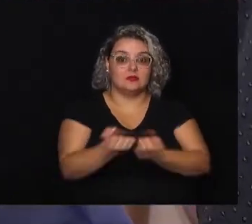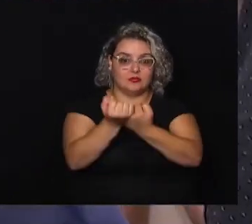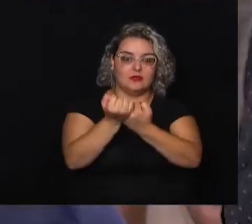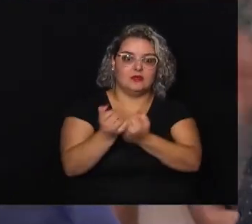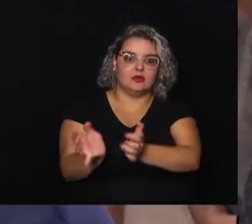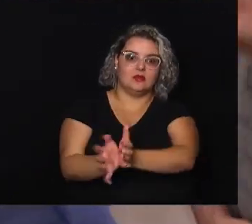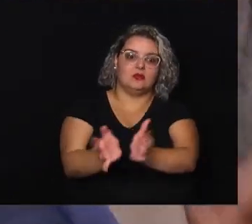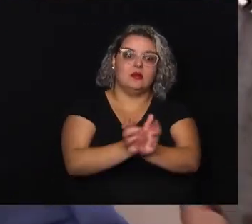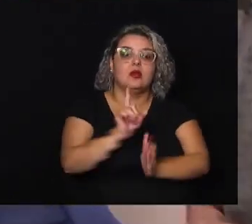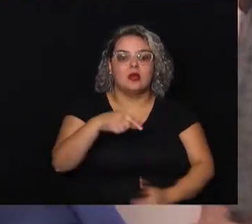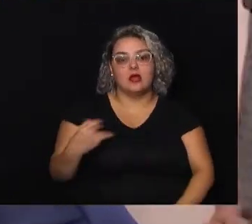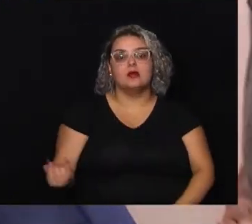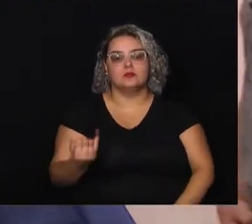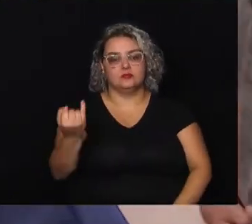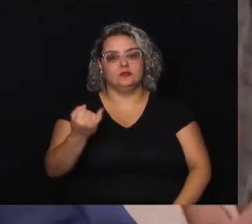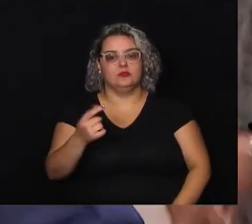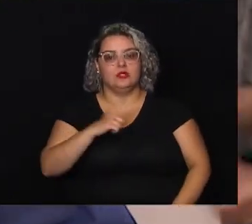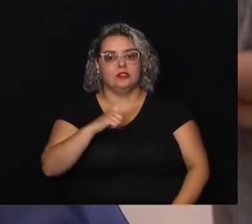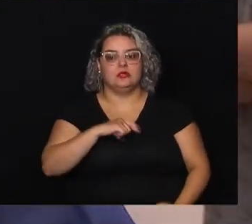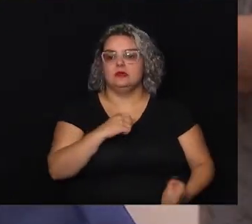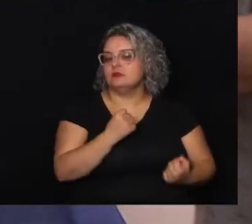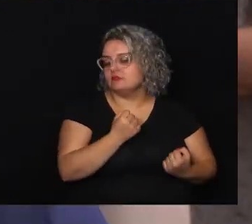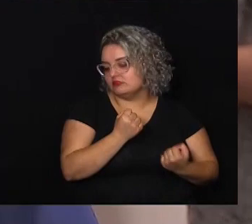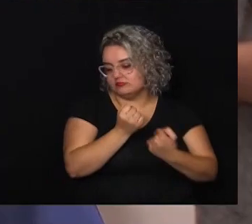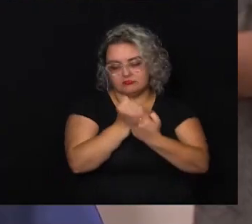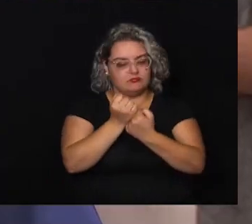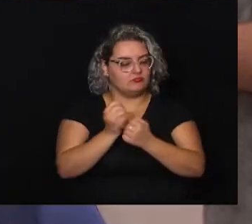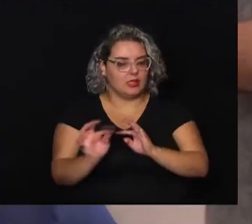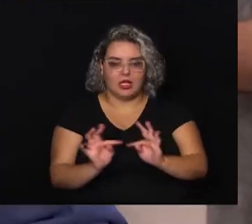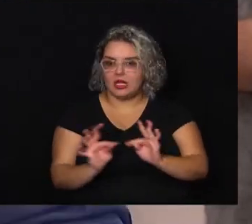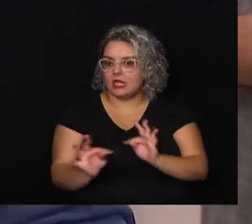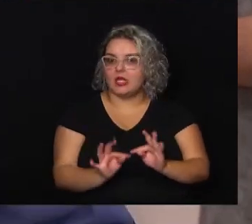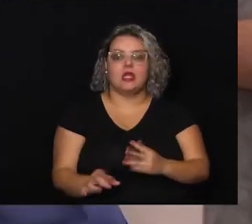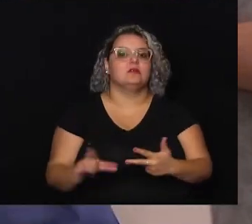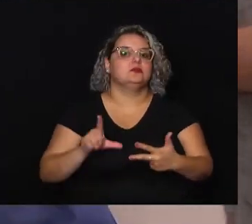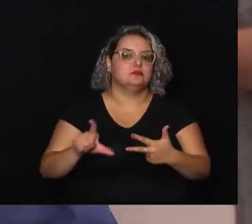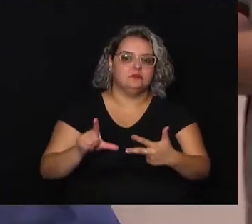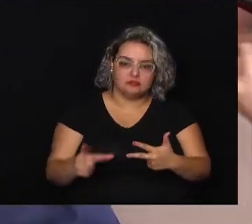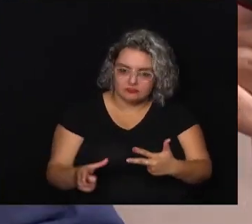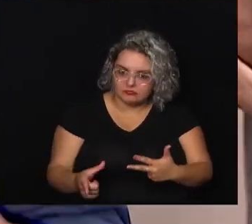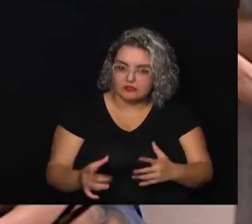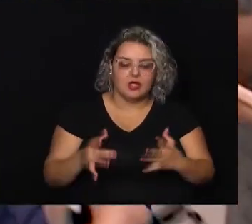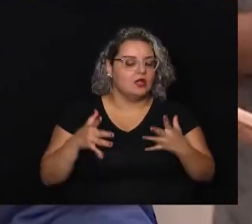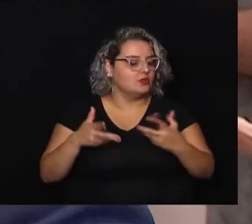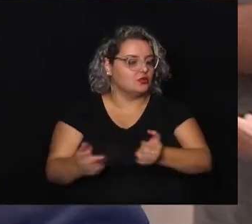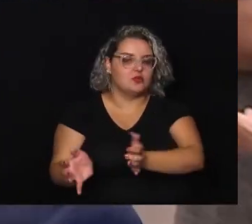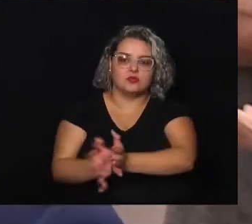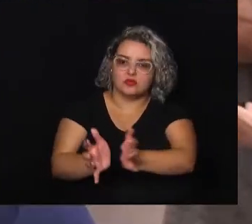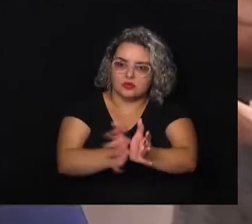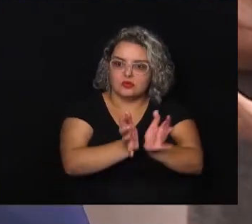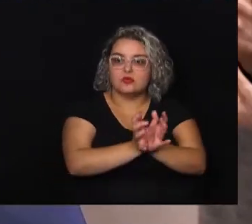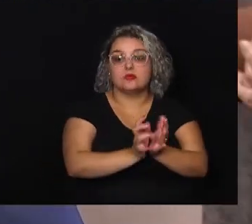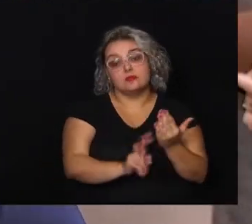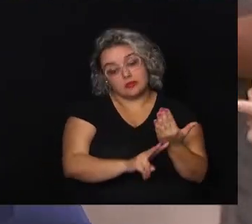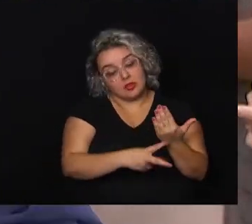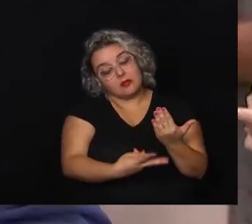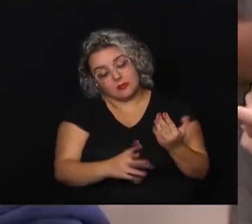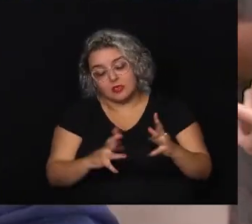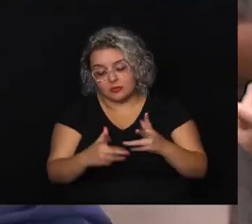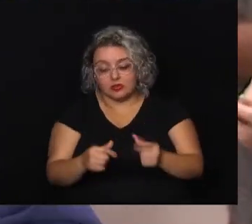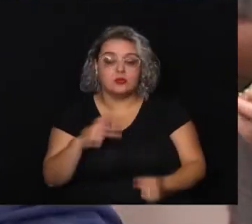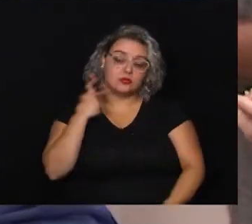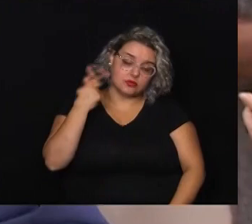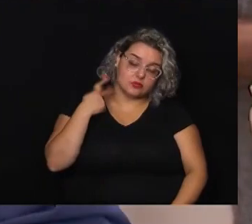muito importante. Ela tem dado um suporte técnico legislativo para as comissões e, por consequência, para os vereadores,